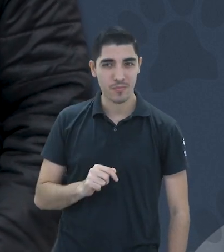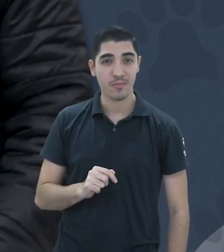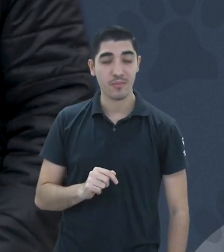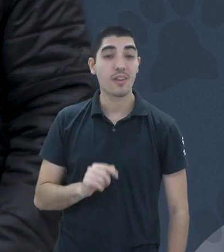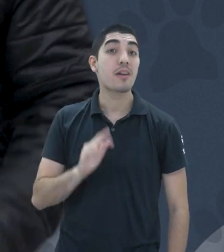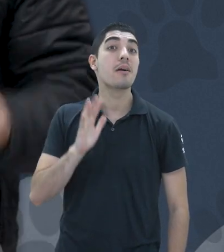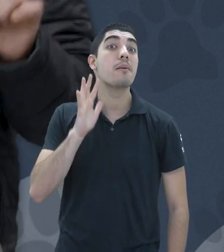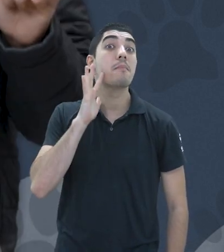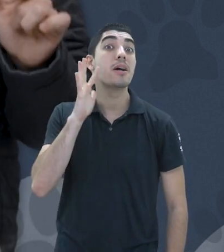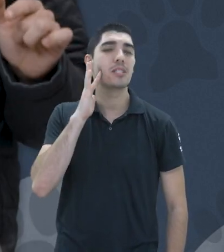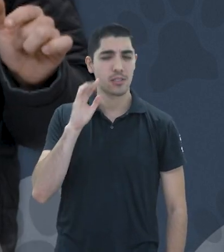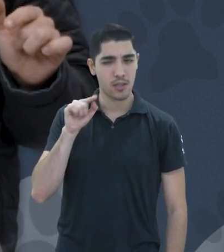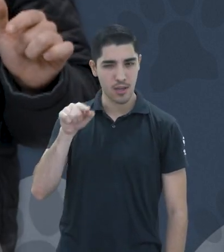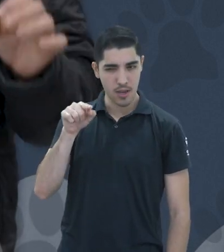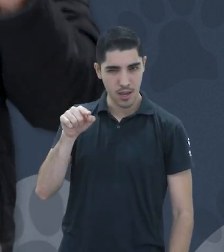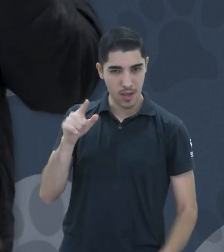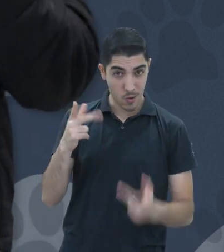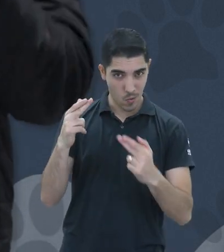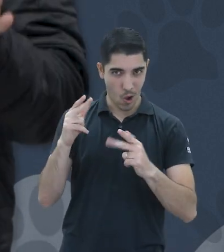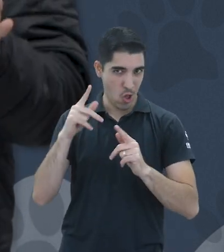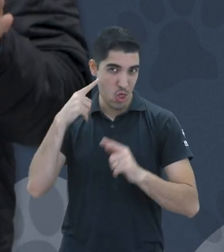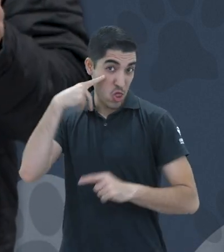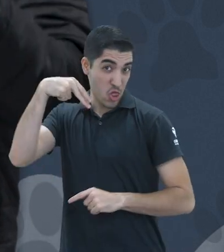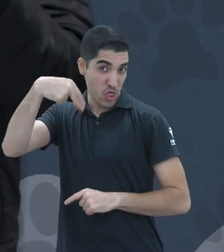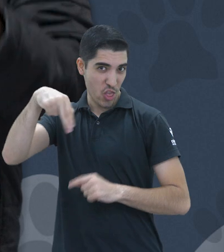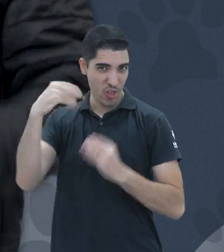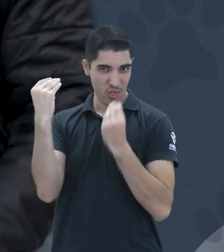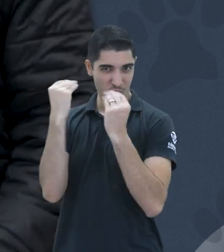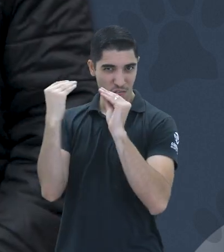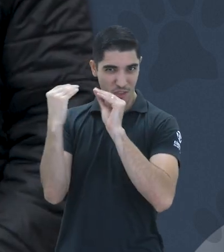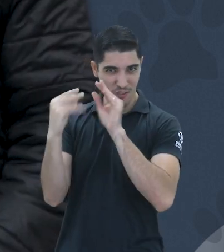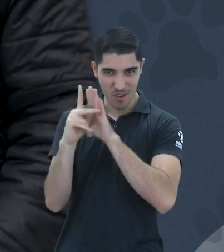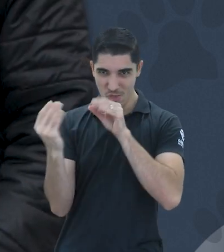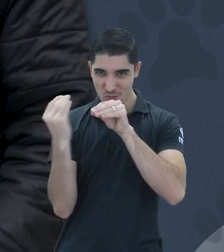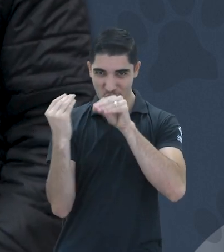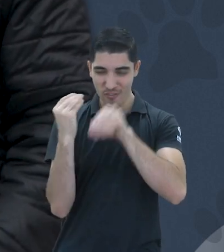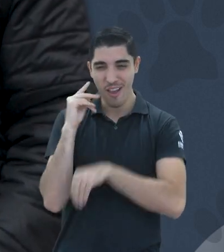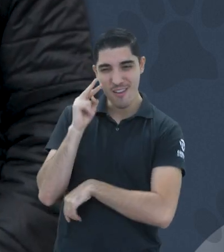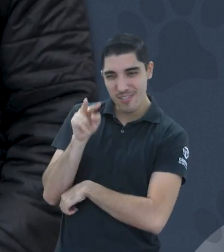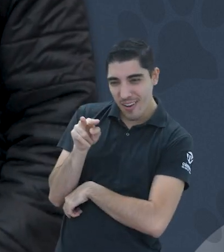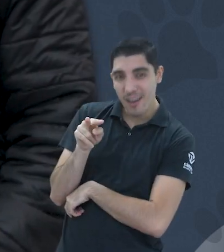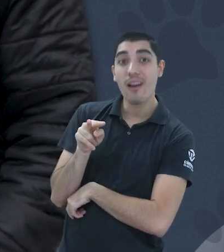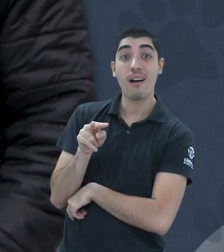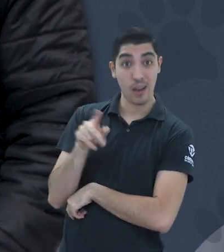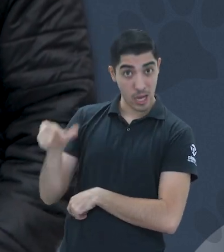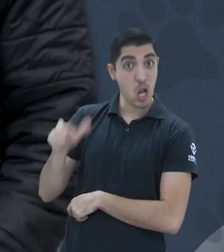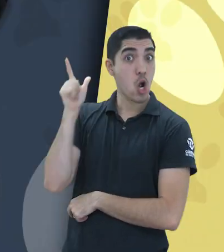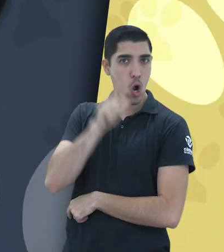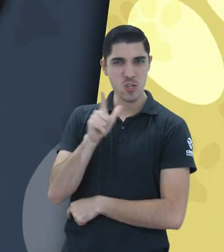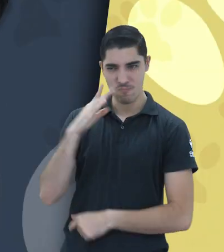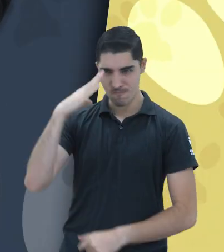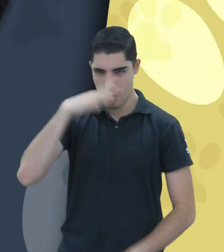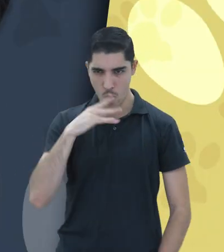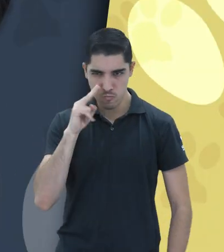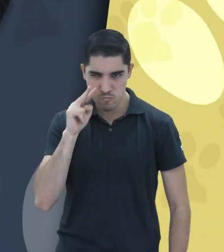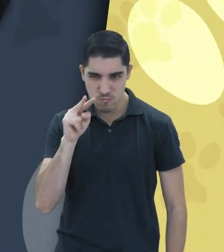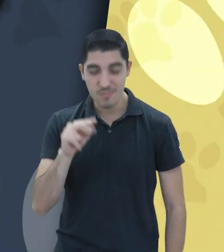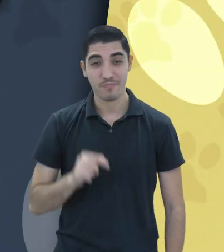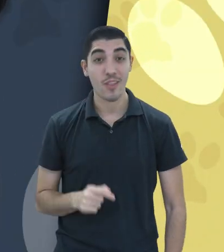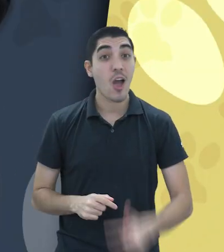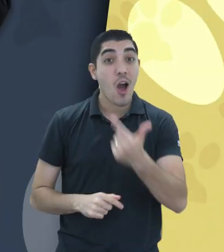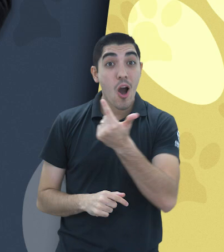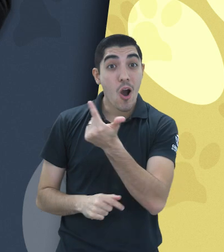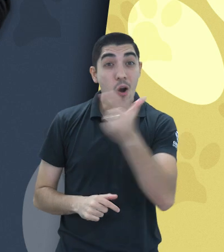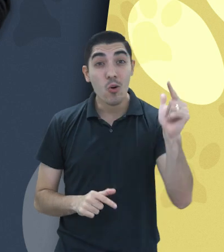fosse um teste para a próxima novela das 9, certeza, ele conseguiria fácil o papel do vilão. E o olhar